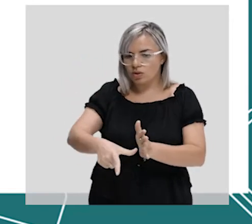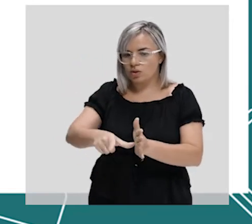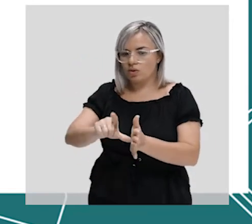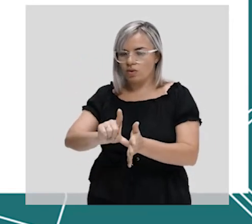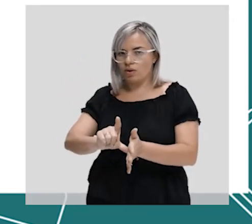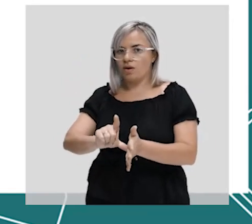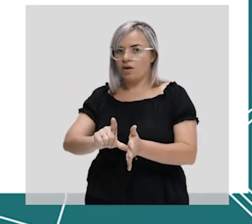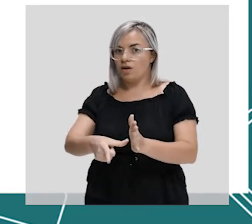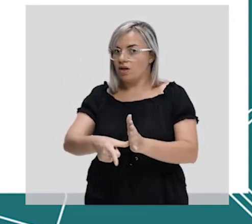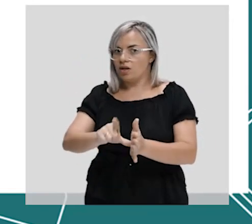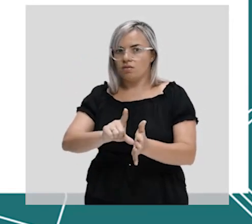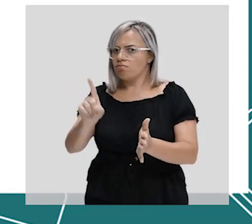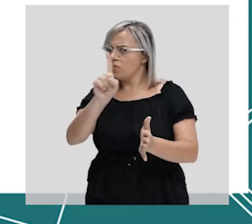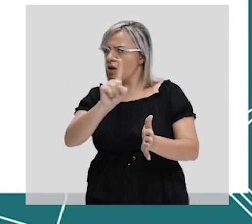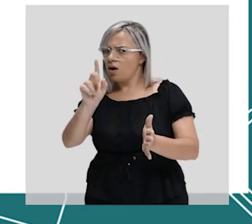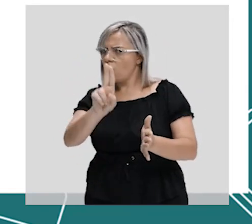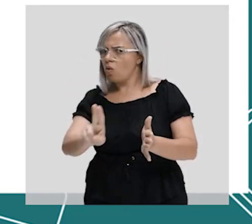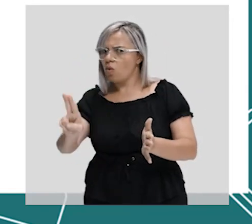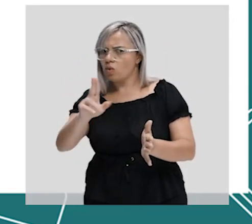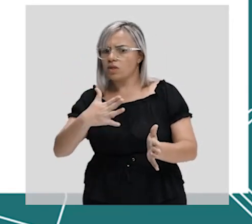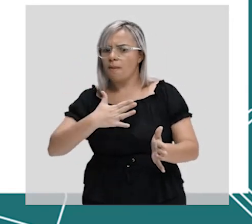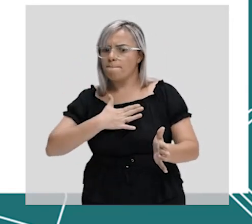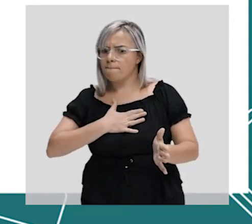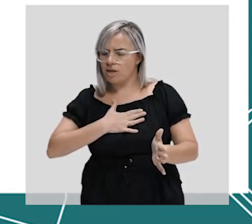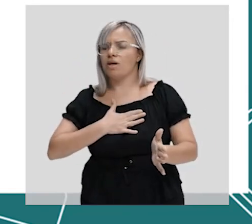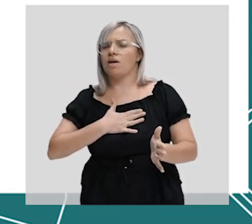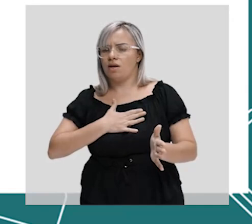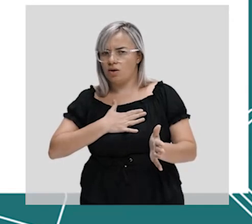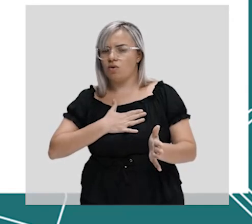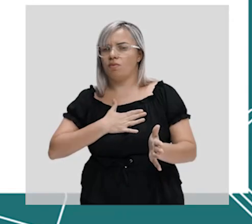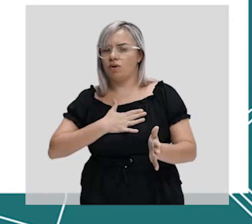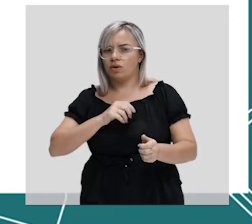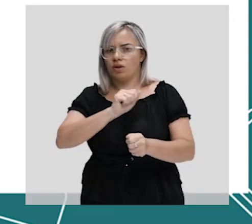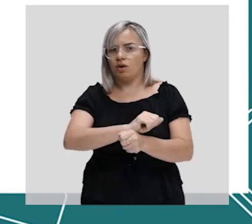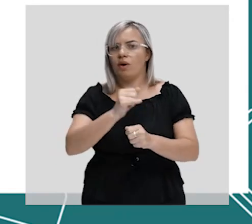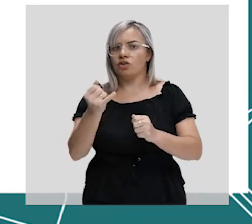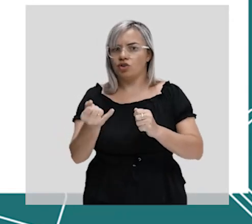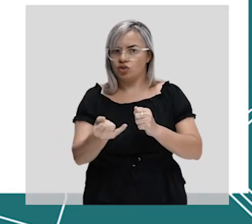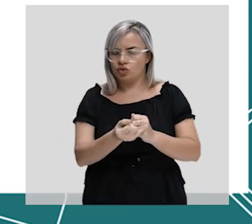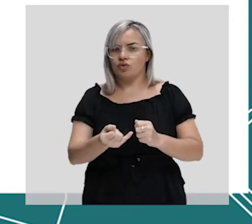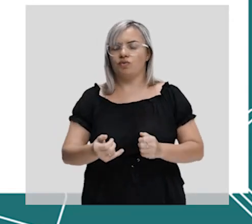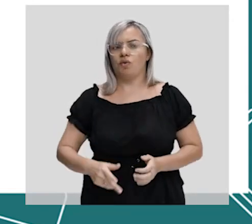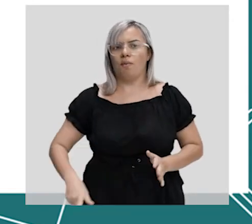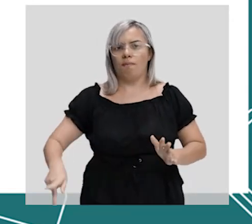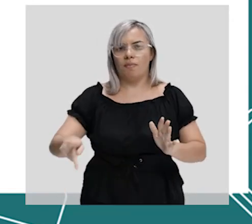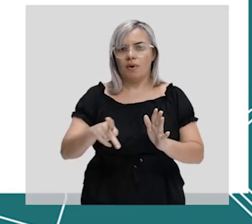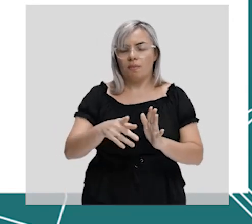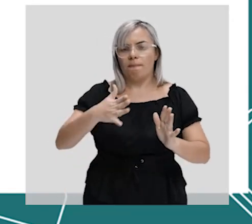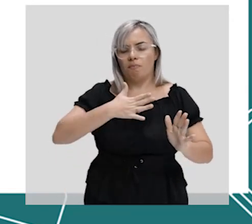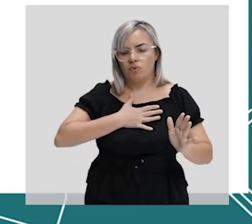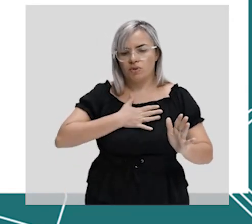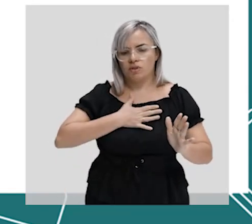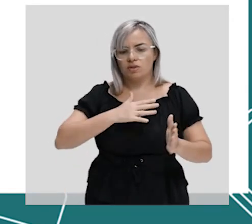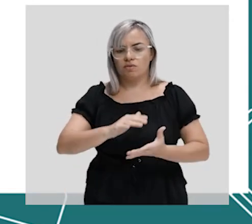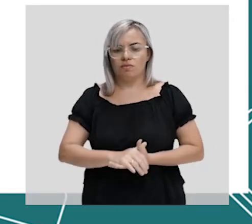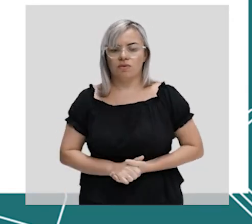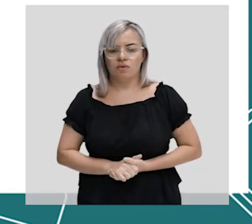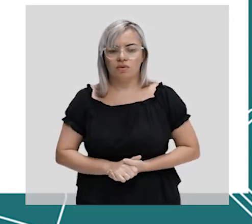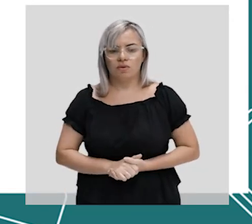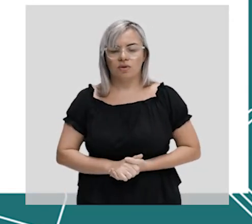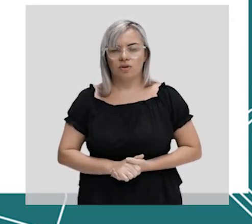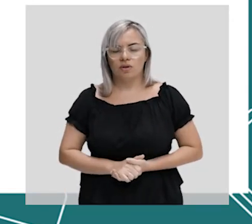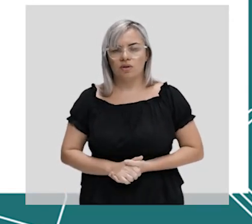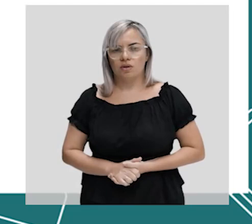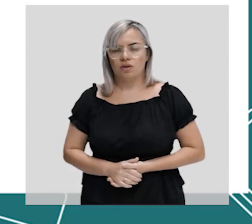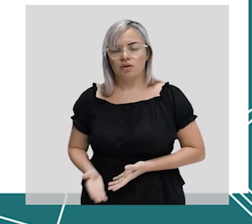de meu, que é o pronome possessivo, adjetivo possessivo aqui, tá? Meu herói.